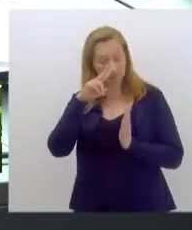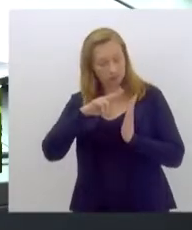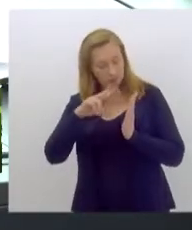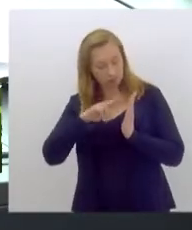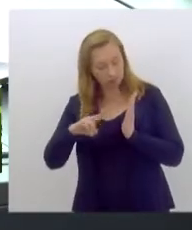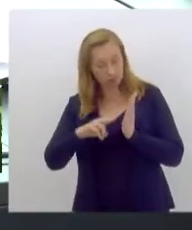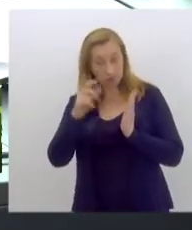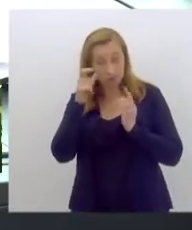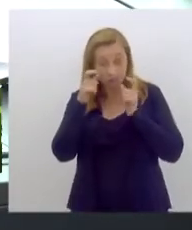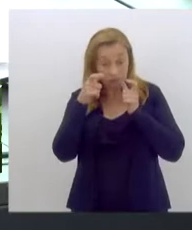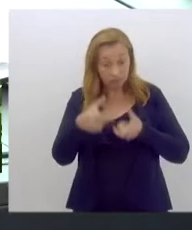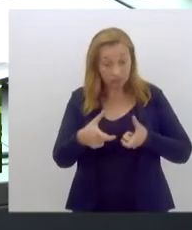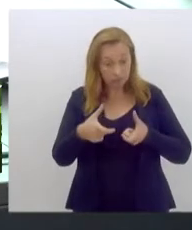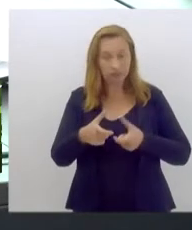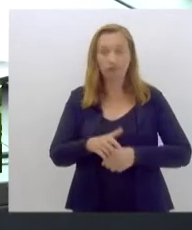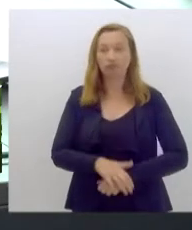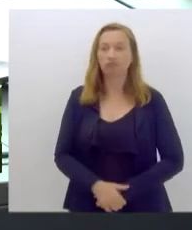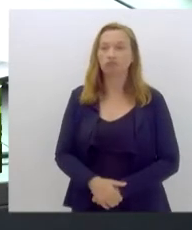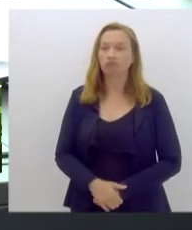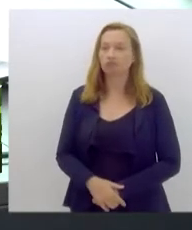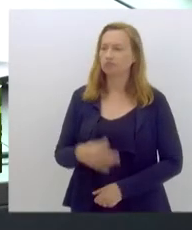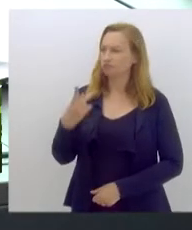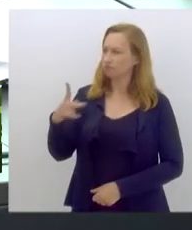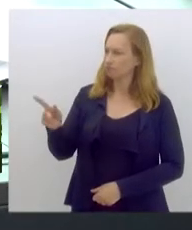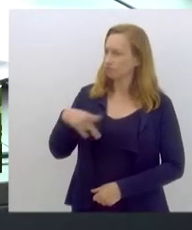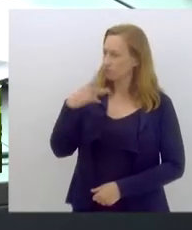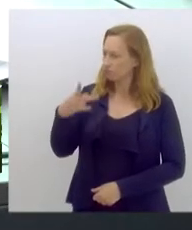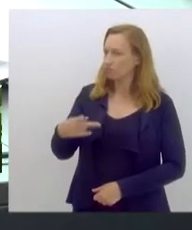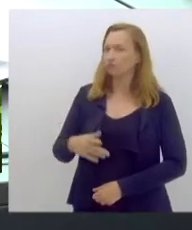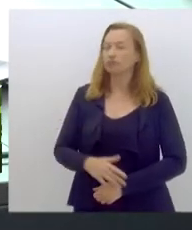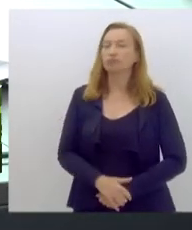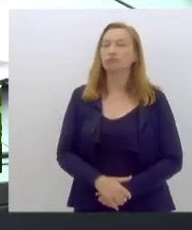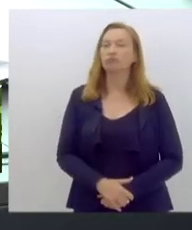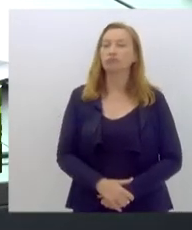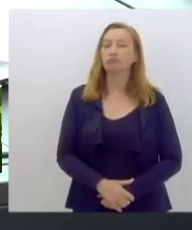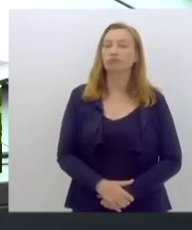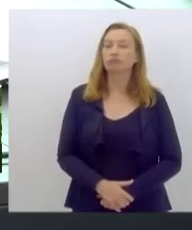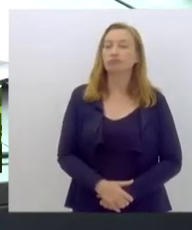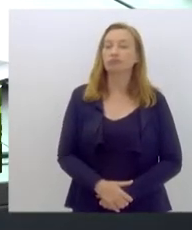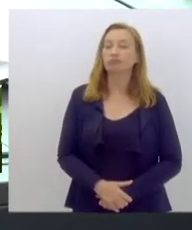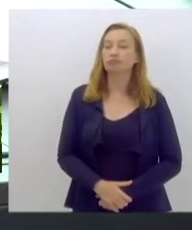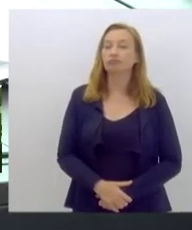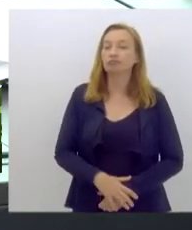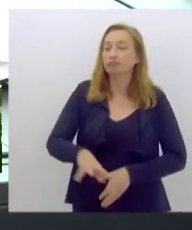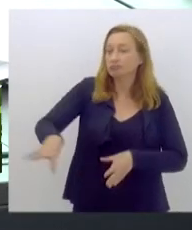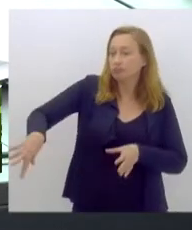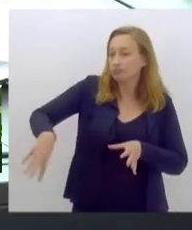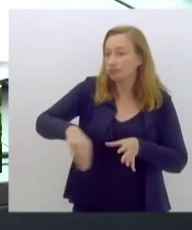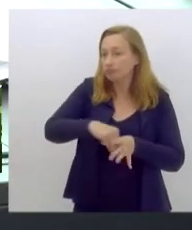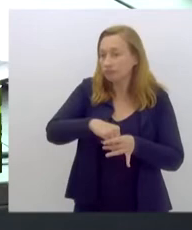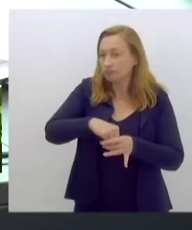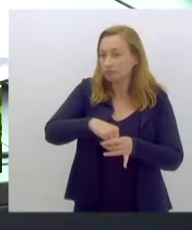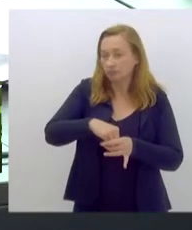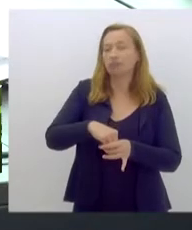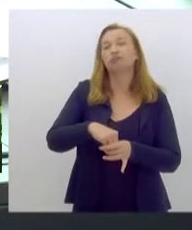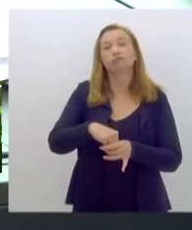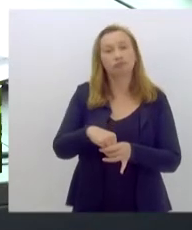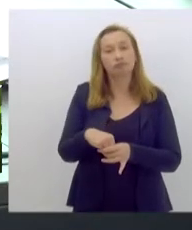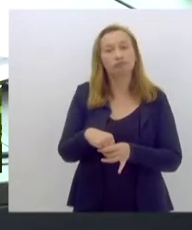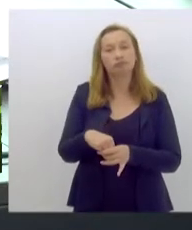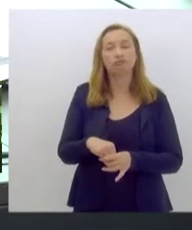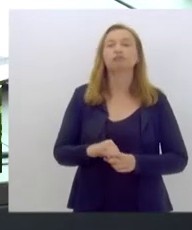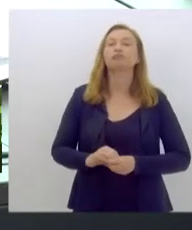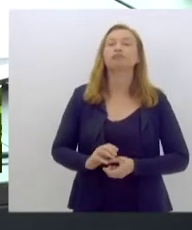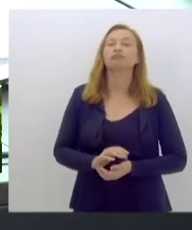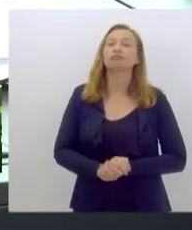bastante atenção o seu parecer e introduzi, na imensa maioria das